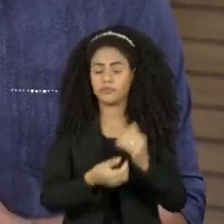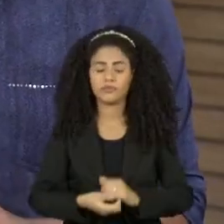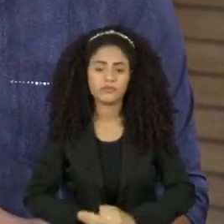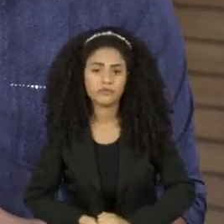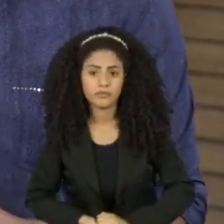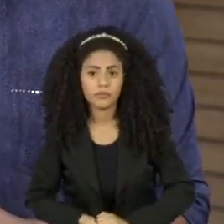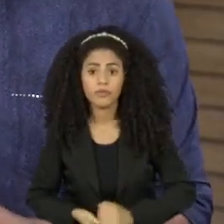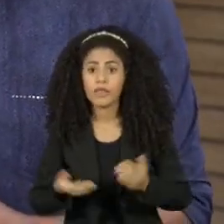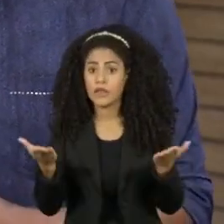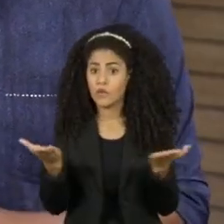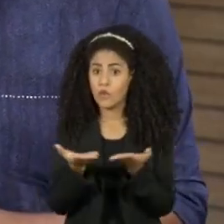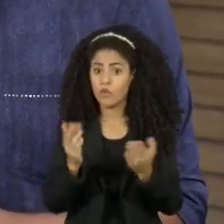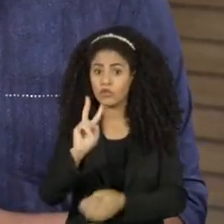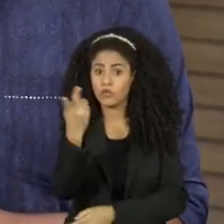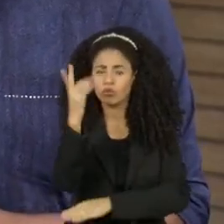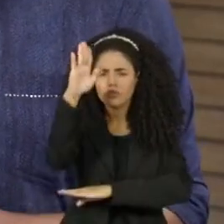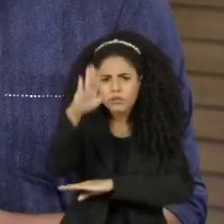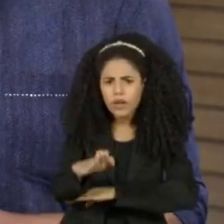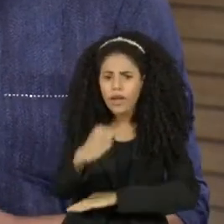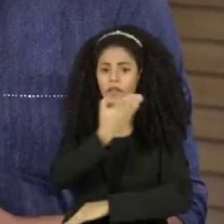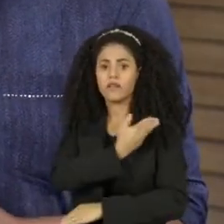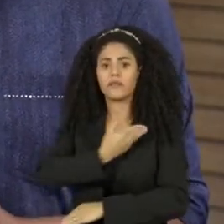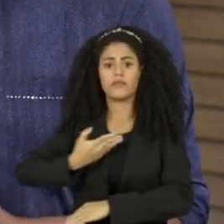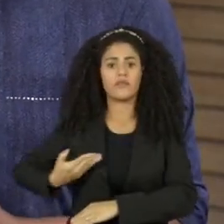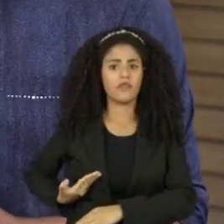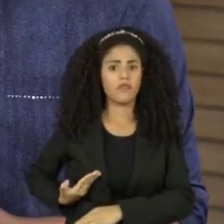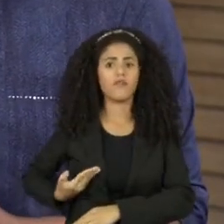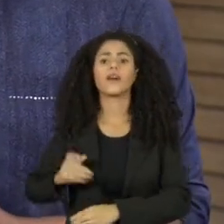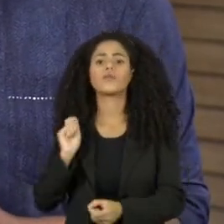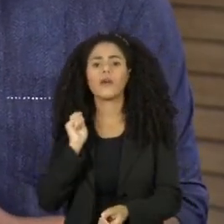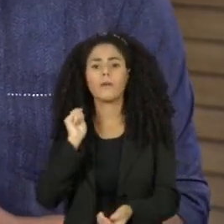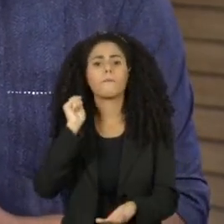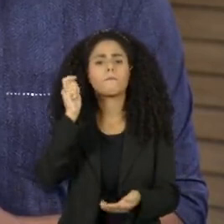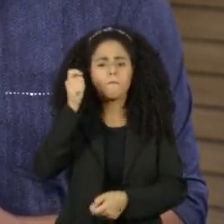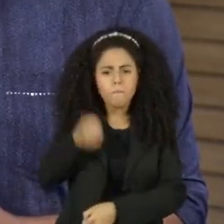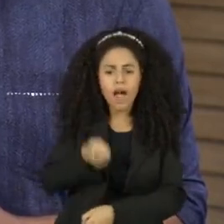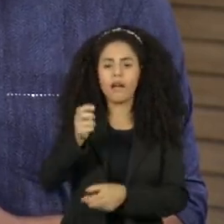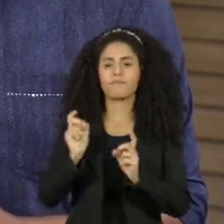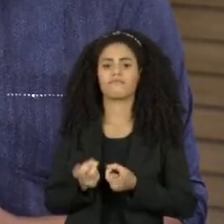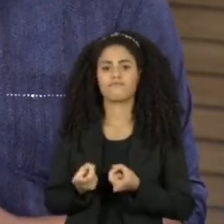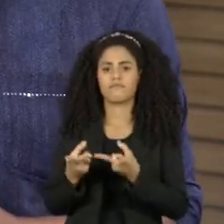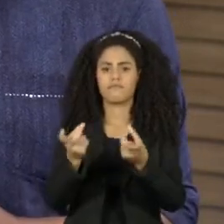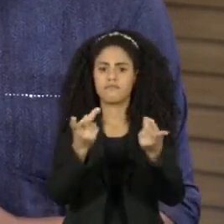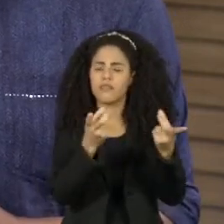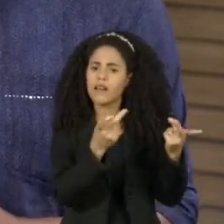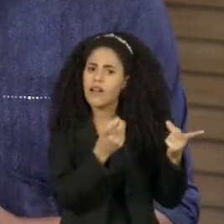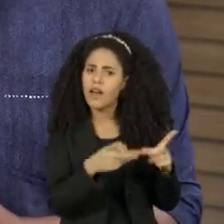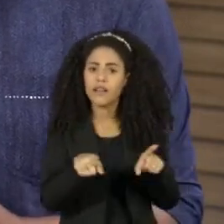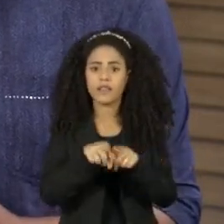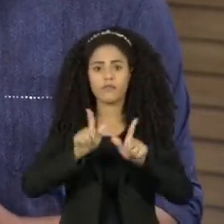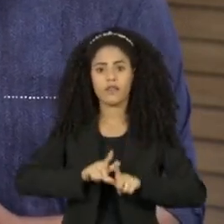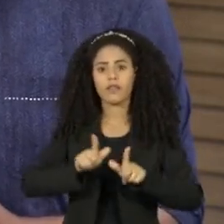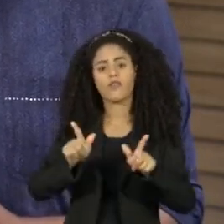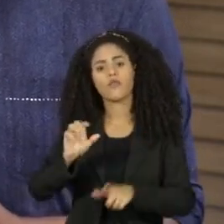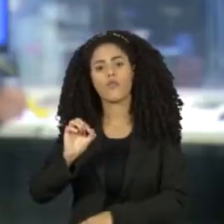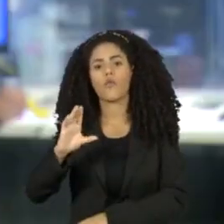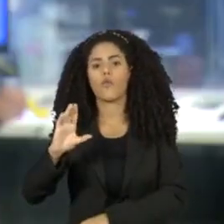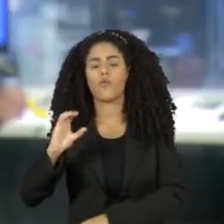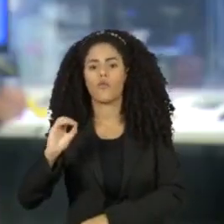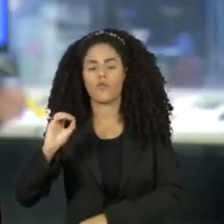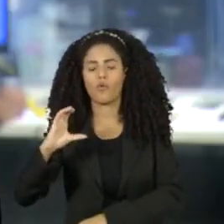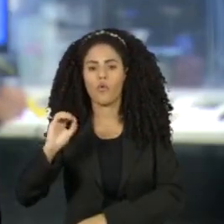Hoje, às 14h, o governo vai leiloar 15 aeroportos, entre eles o de Congonhas, na zona sul de São